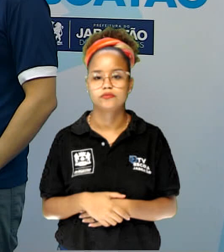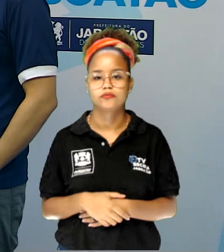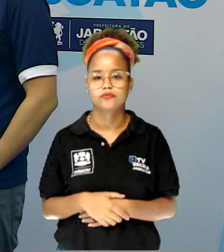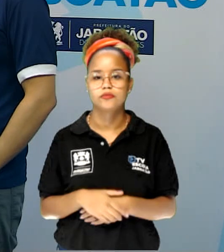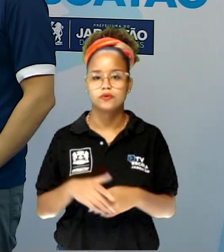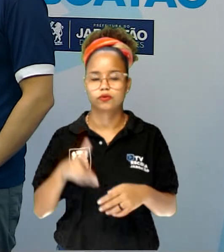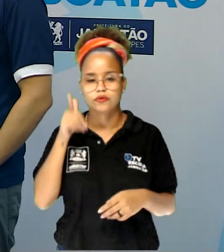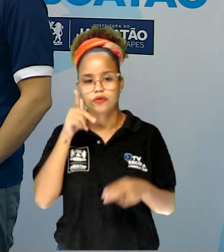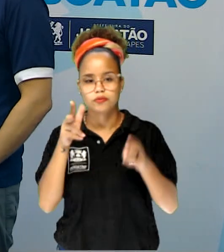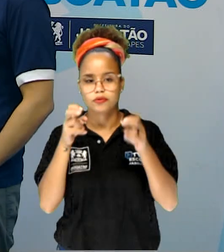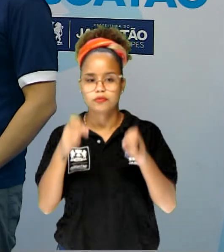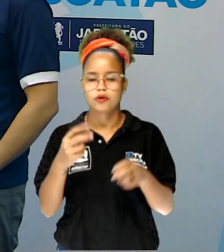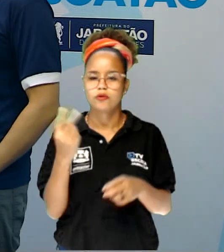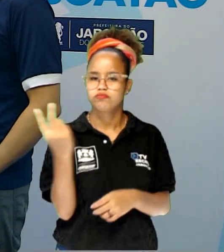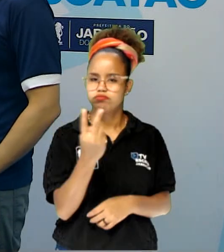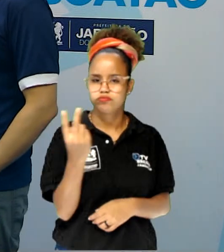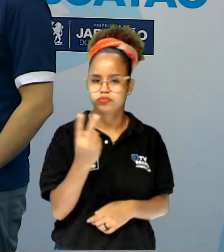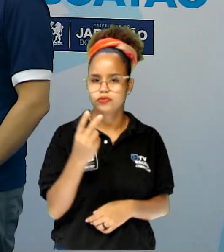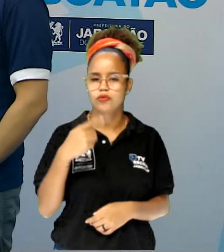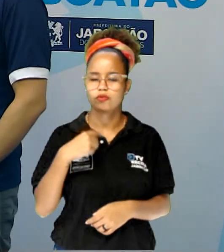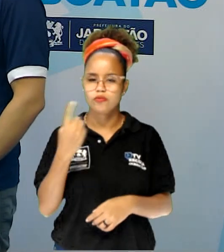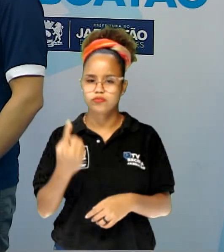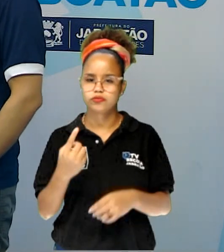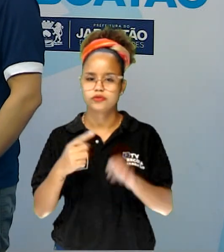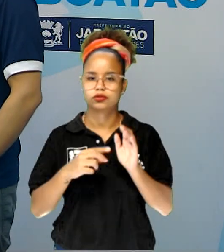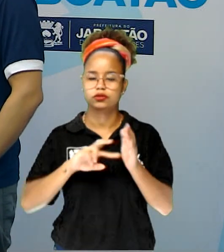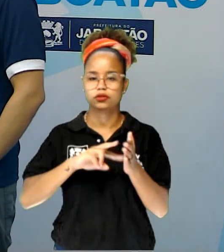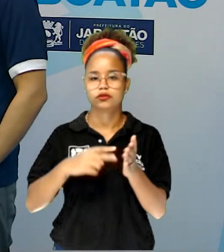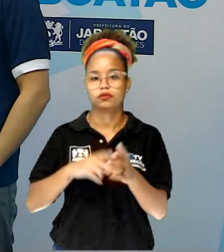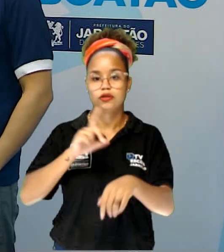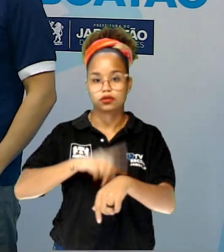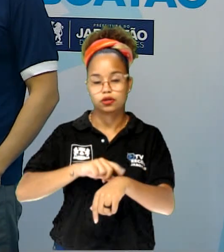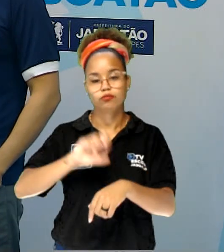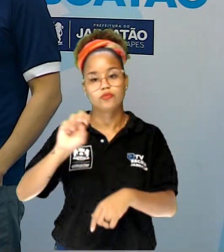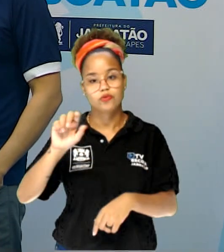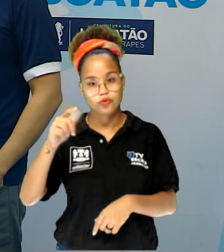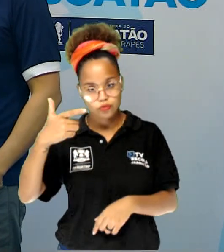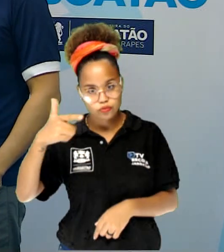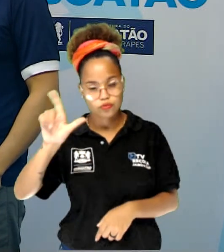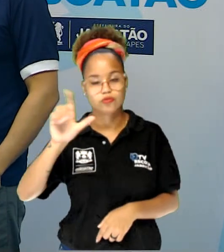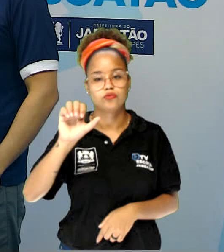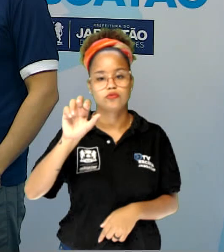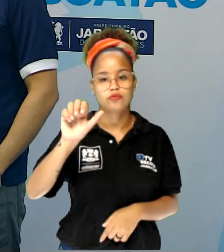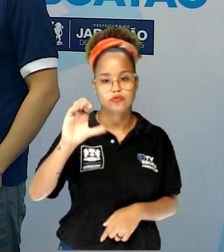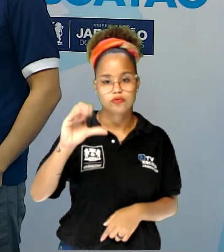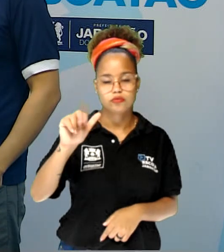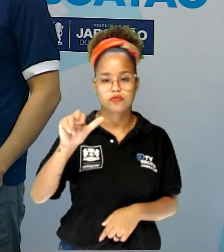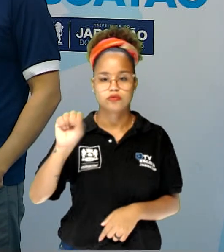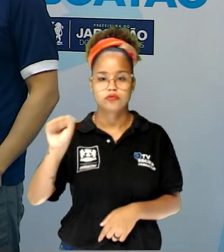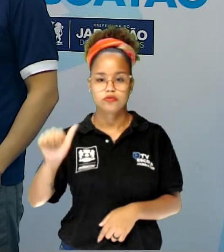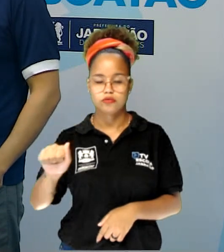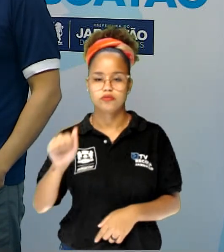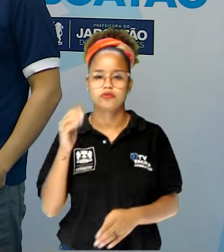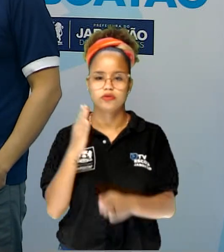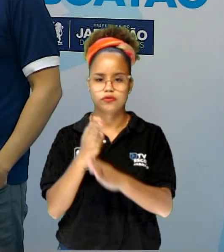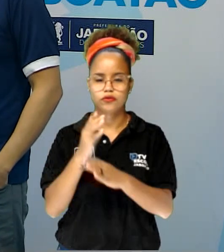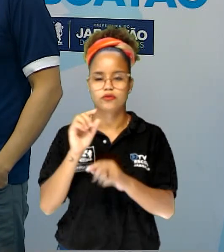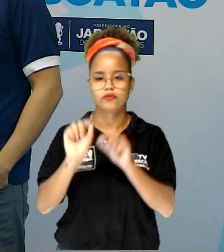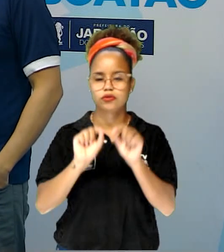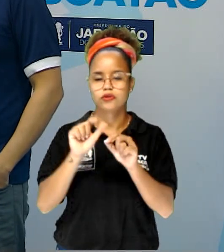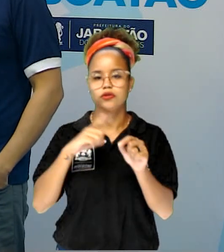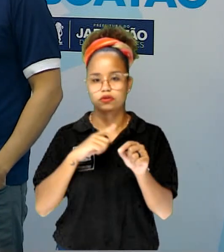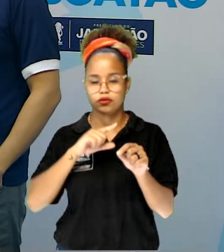esses dois trechos, um indicando o tempo e o outro indicando causa e justificando aí as vírgulas que estão cercando os